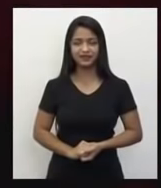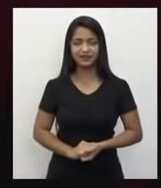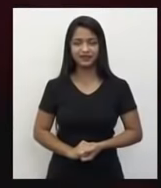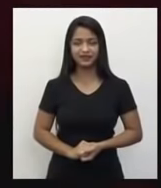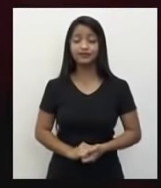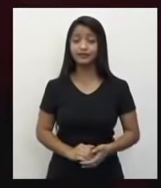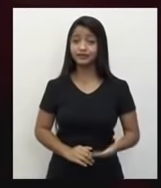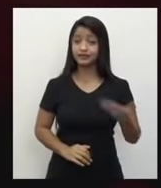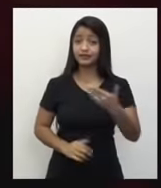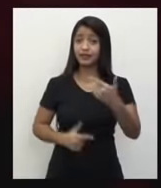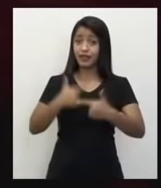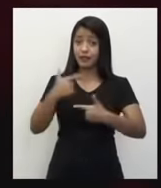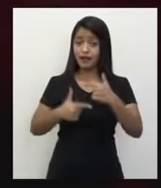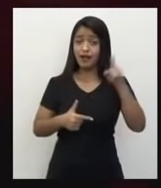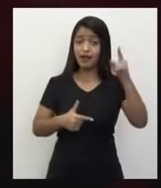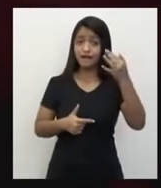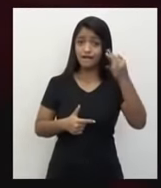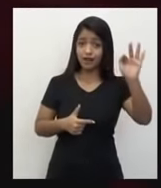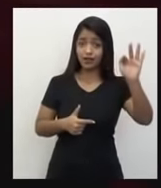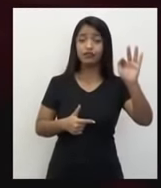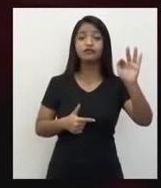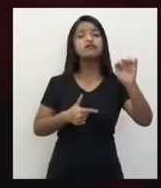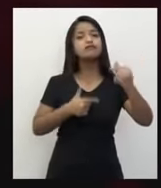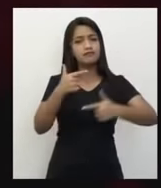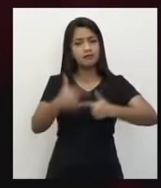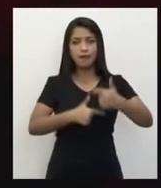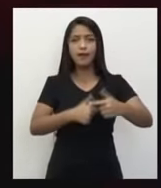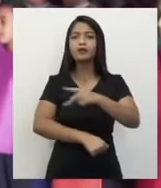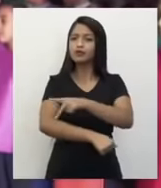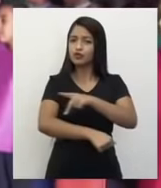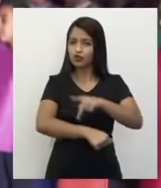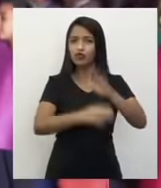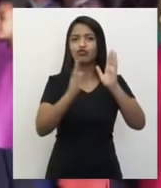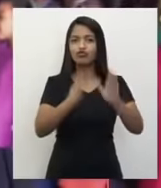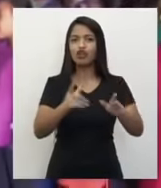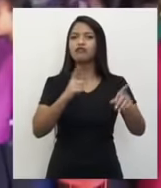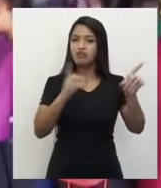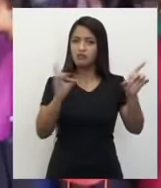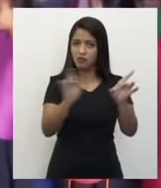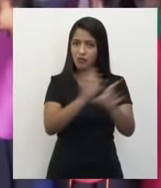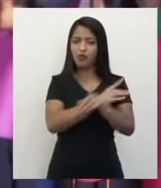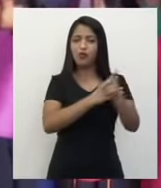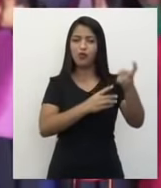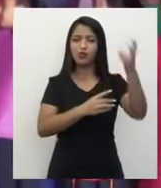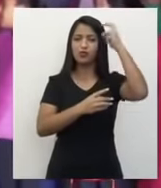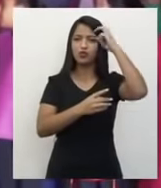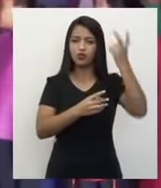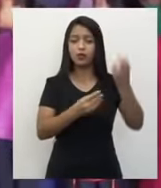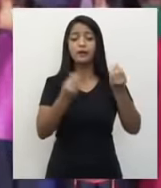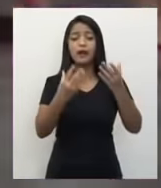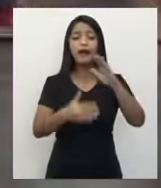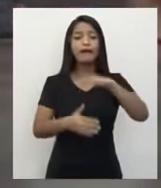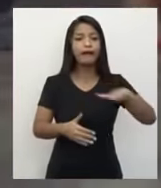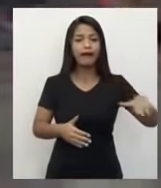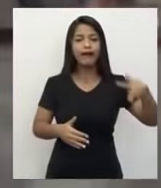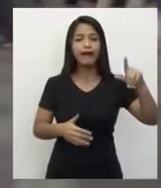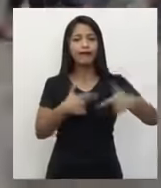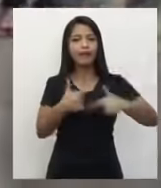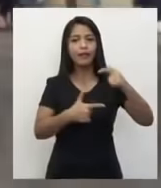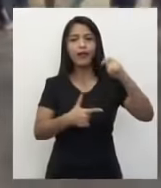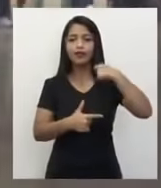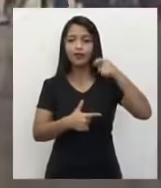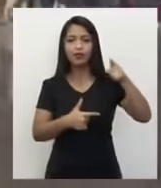Esse trabalho lá na França era já um trabalho pedagógico e cultural, colocando crianças amadores que não são do